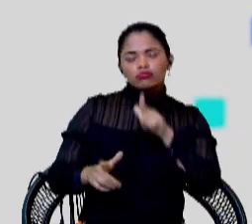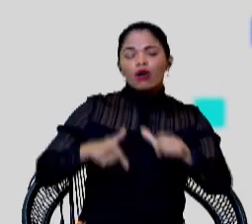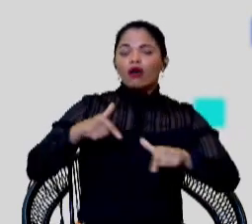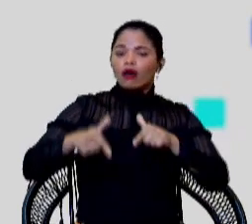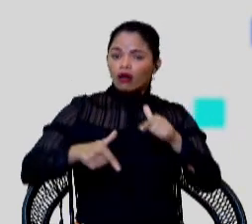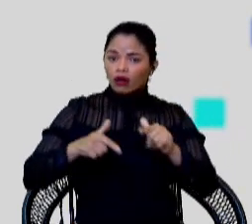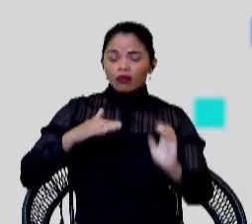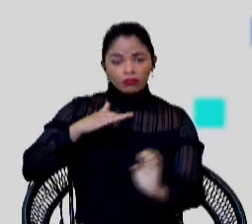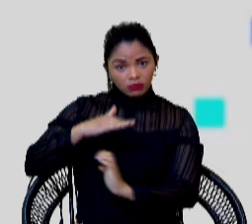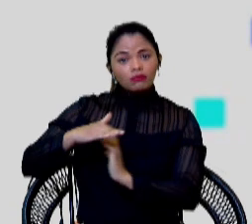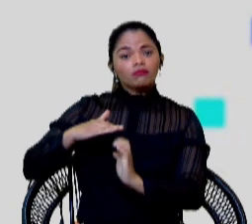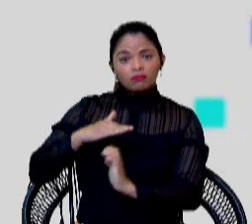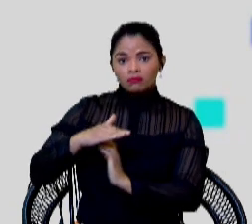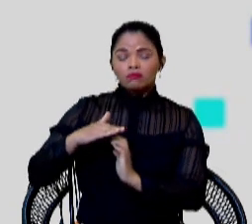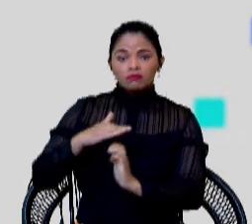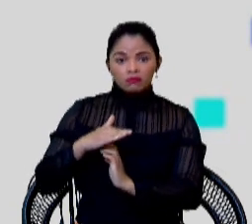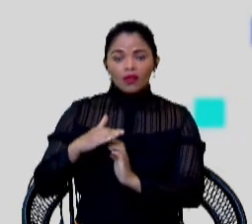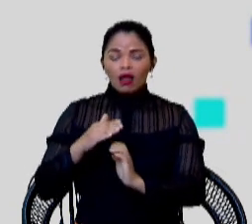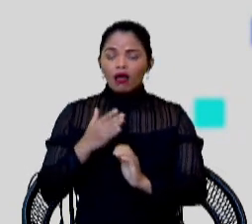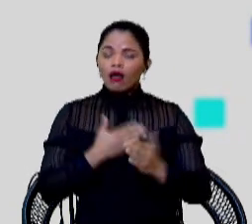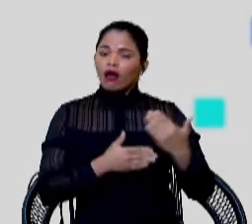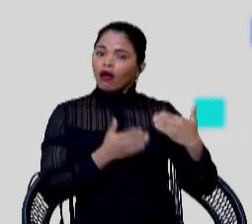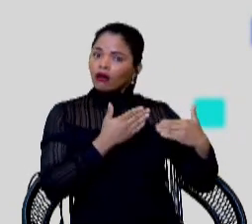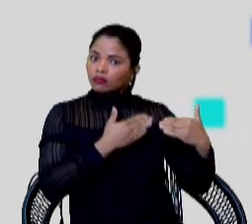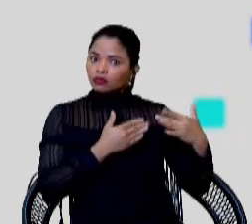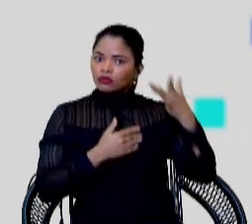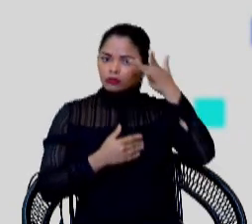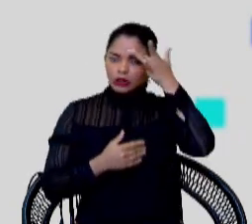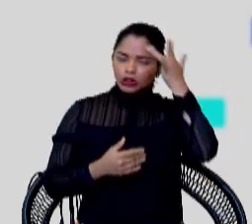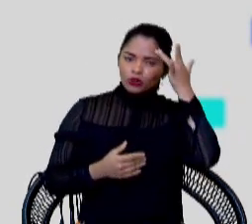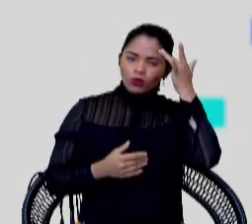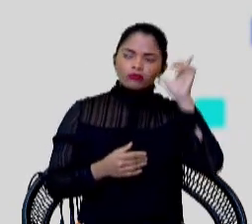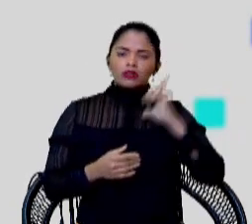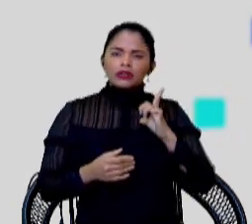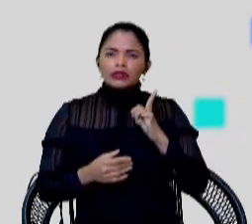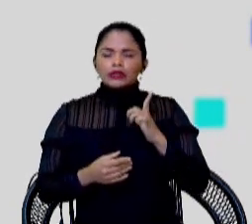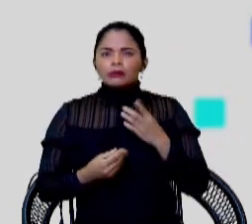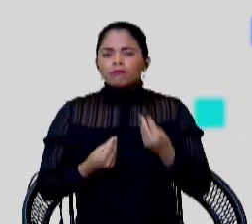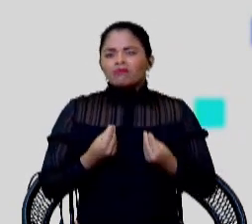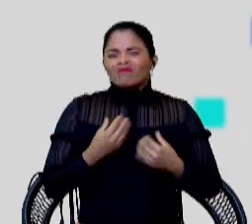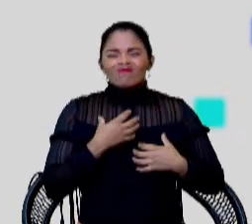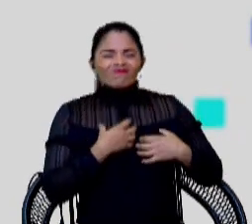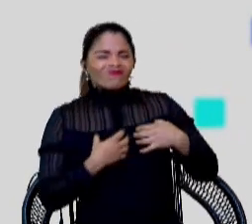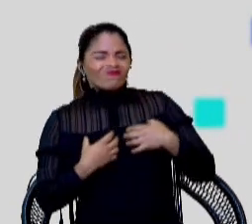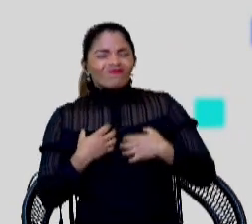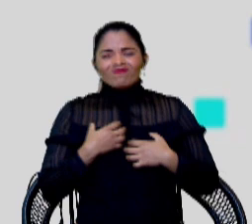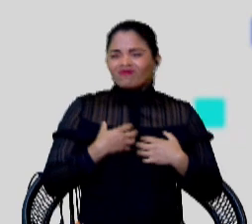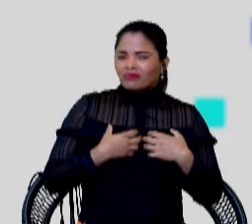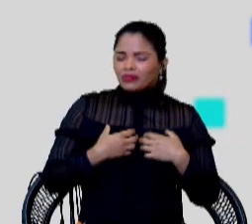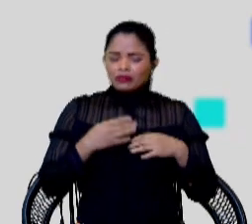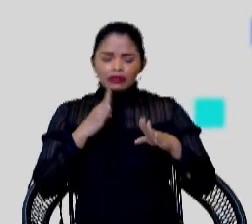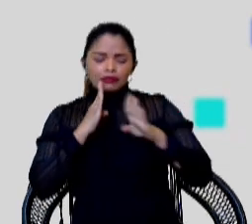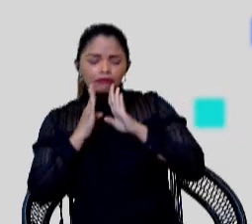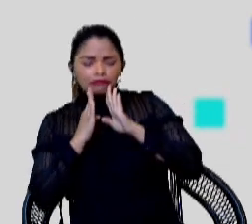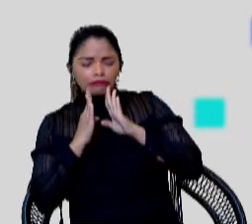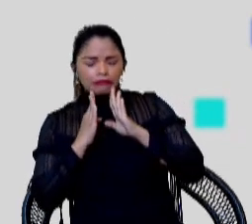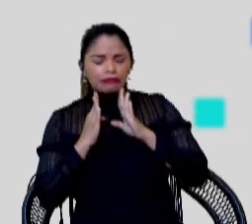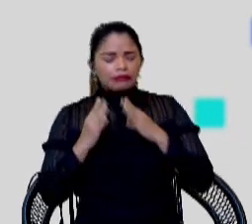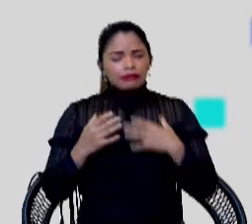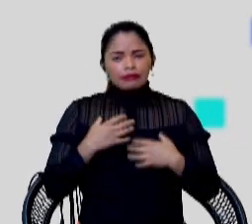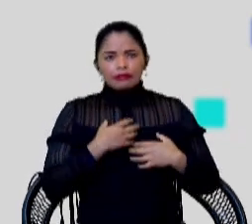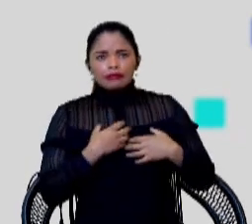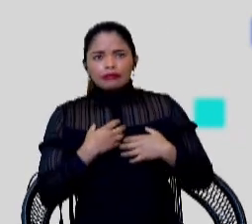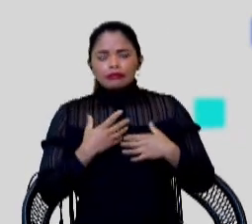que legal que as pessoas antes elas tinham até um pouco de aversão a alguns